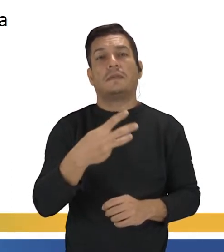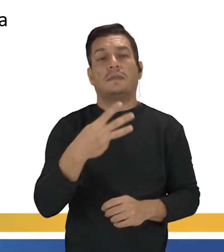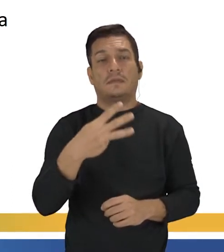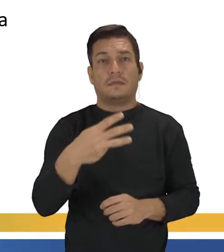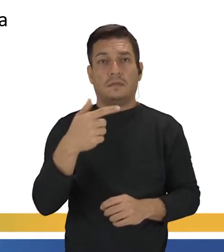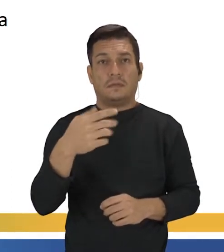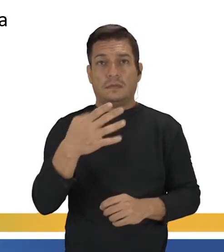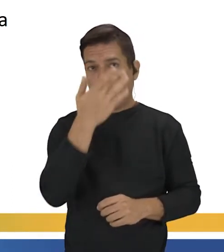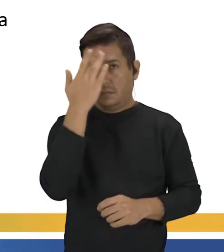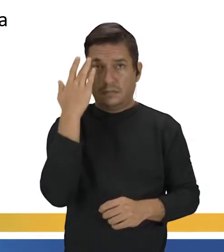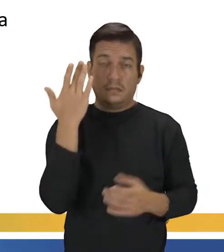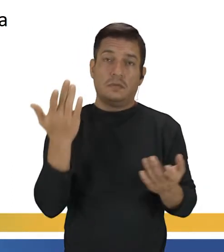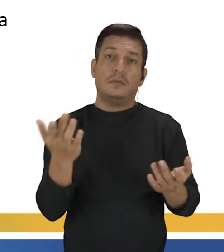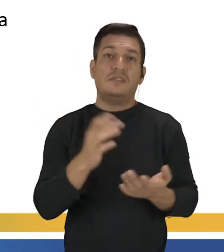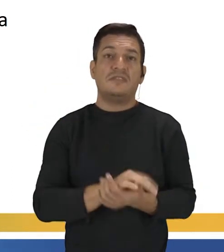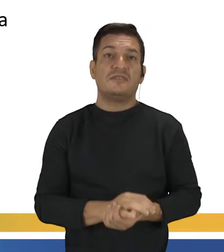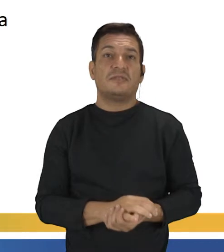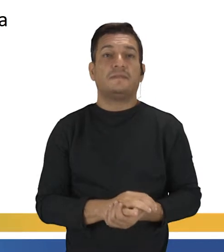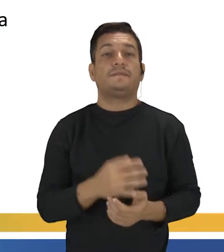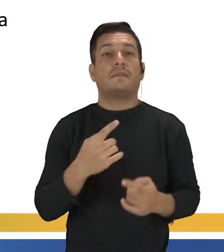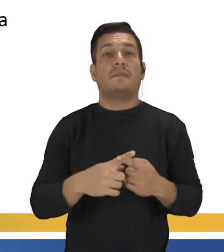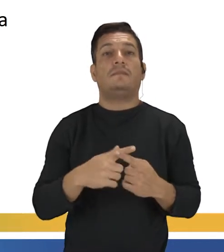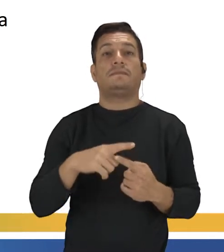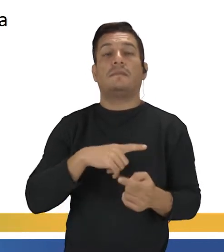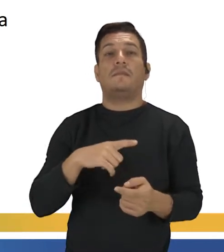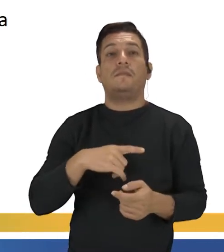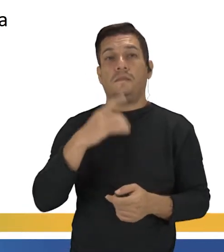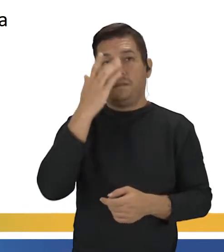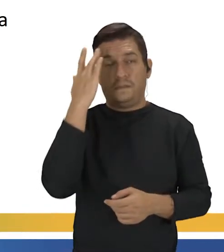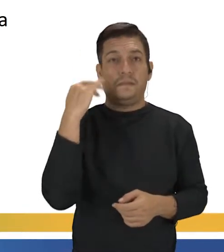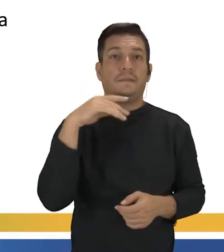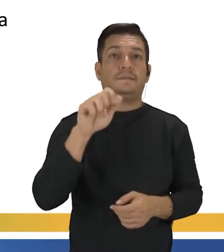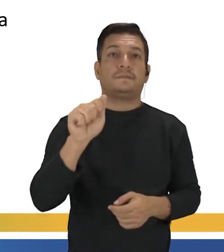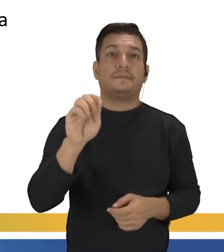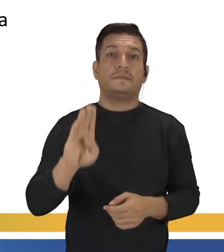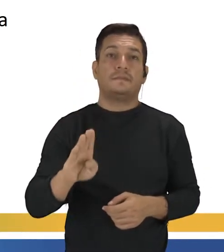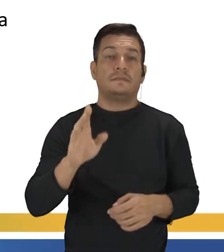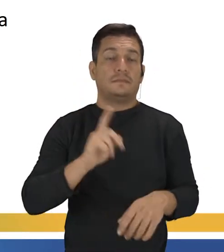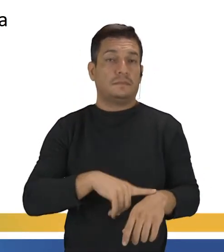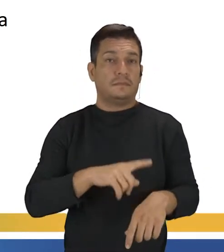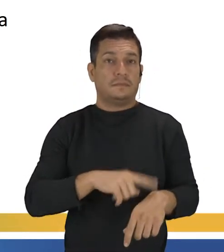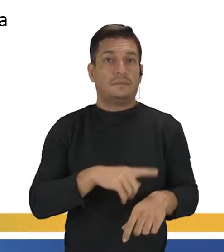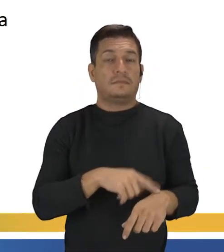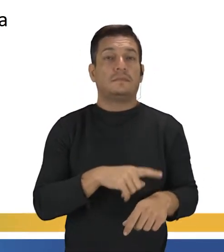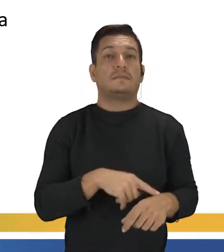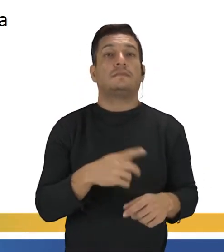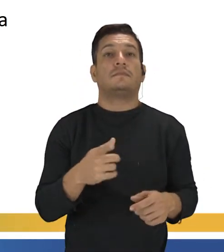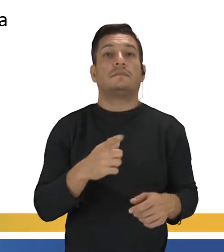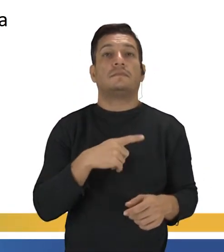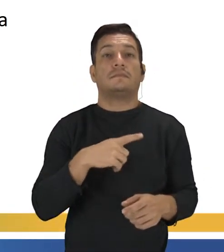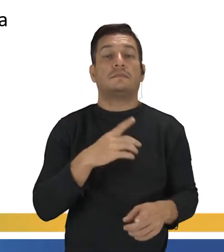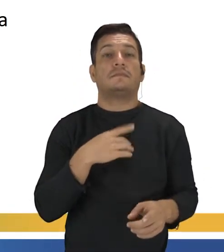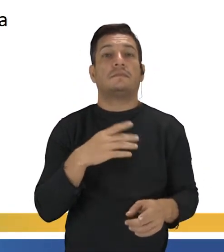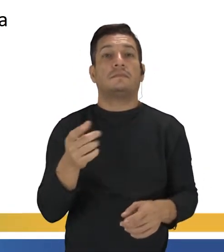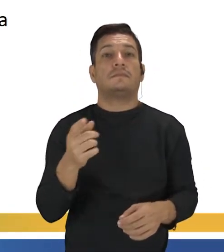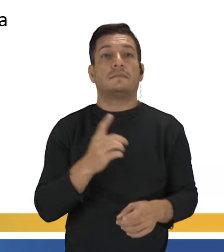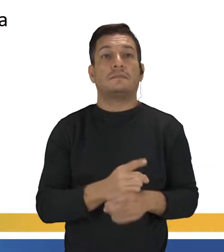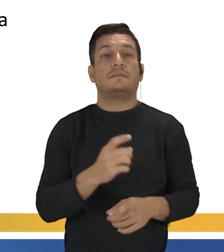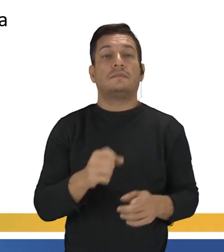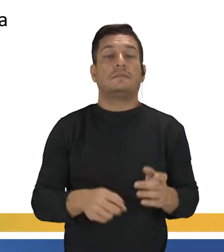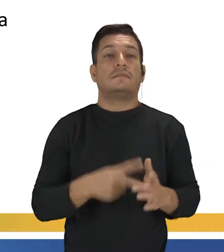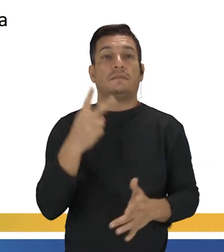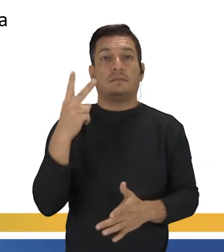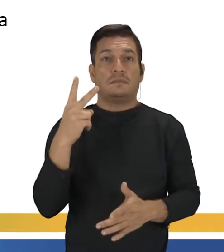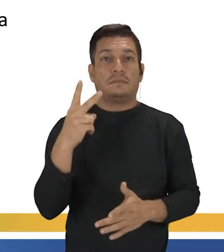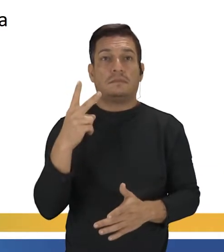pessoas? Exatamente, porque tem pessoas que têm A e B ao mesmo tempo. Então, tem gente que foi contado duas vezes, que é o que a gente